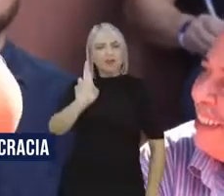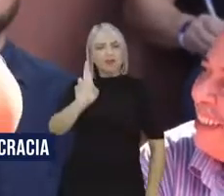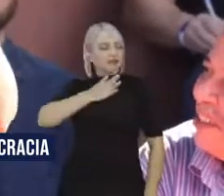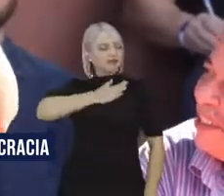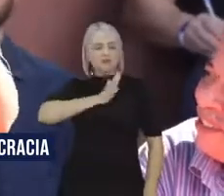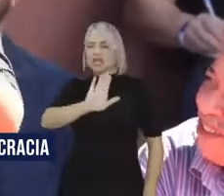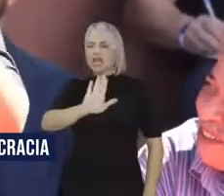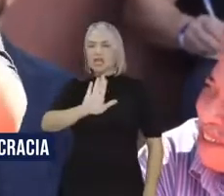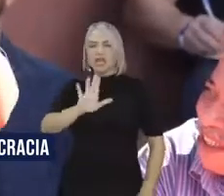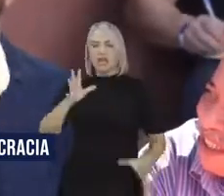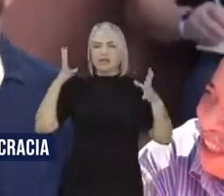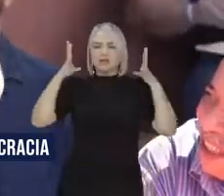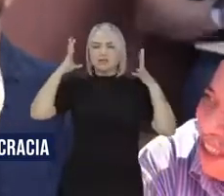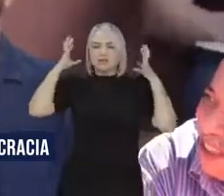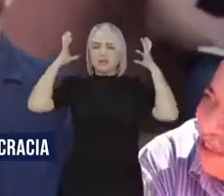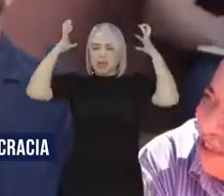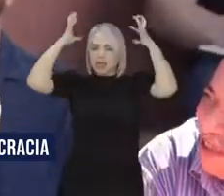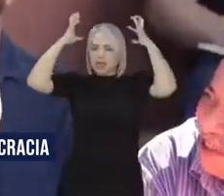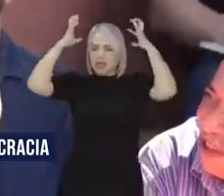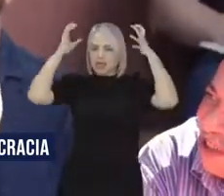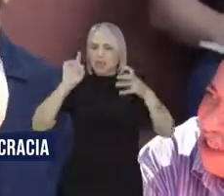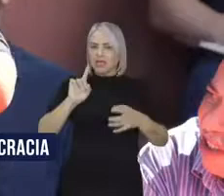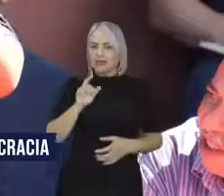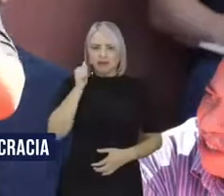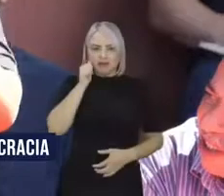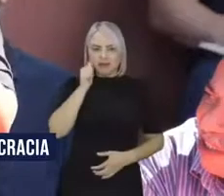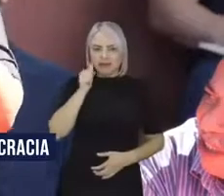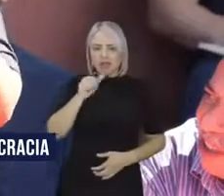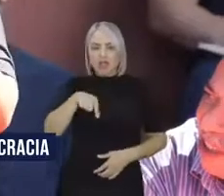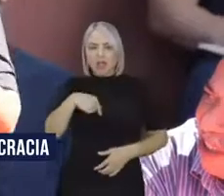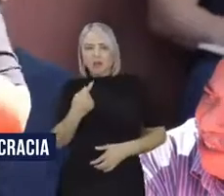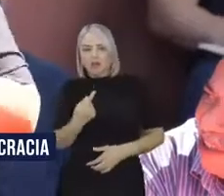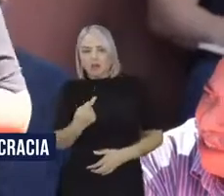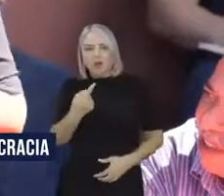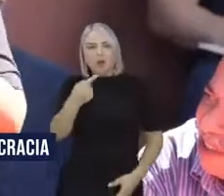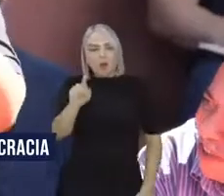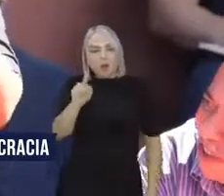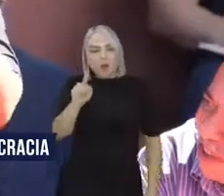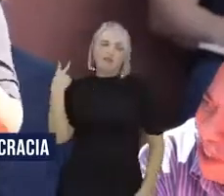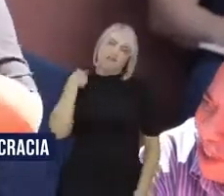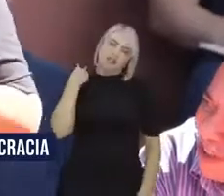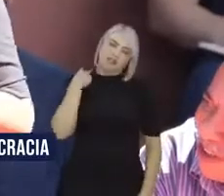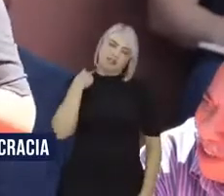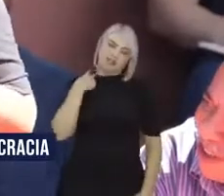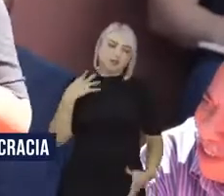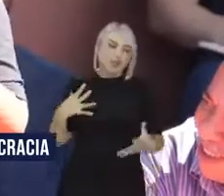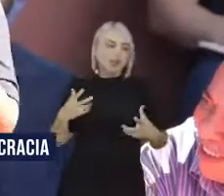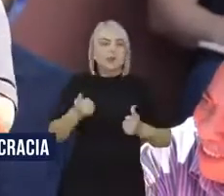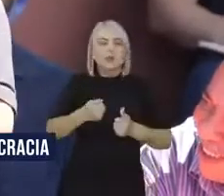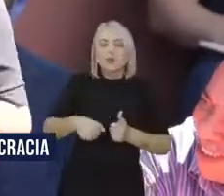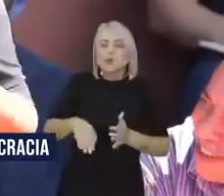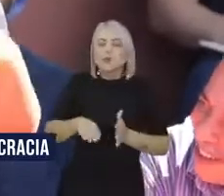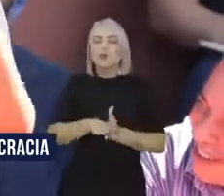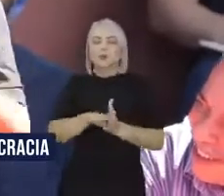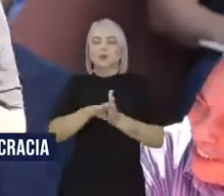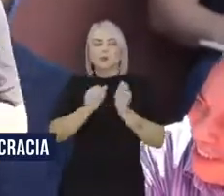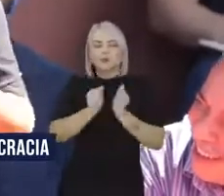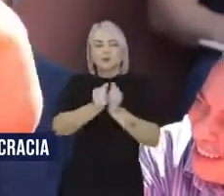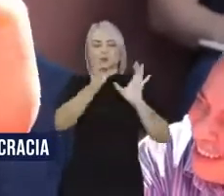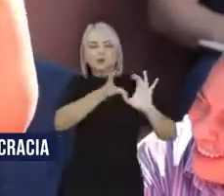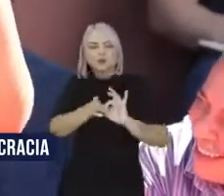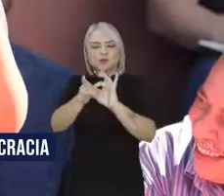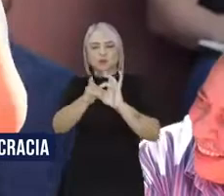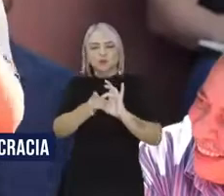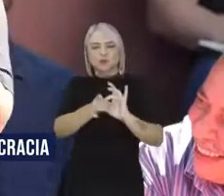nós não queremos ser mais uma. Nós queremos que todos cheguem e cheguemos juntos. Então, vocês são a